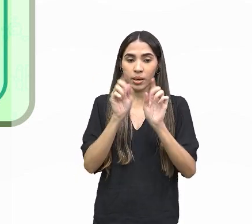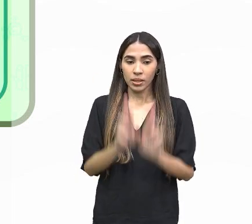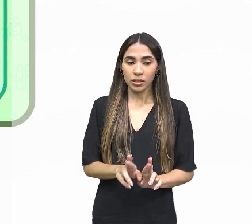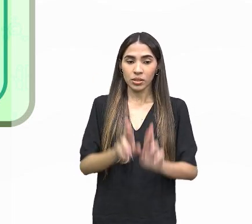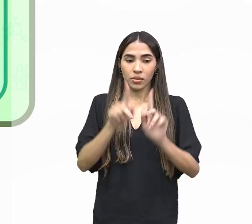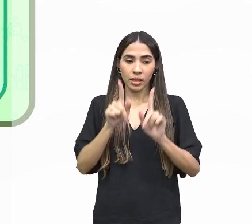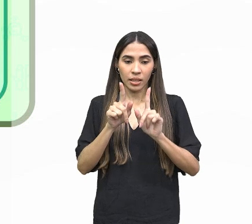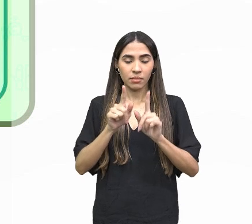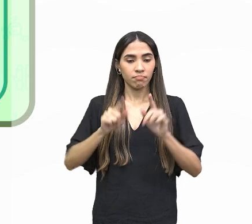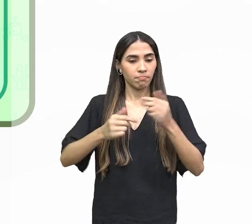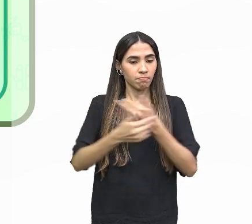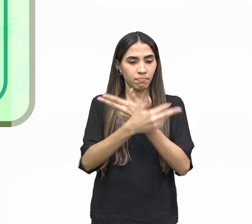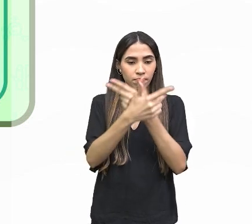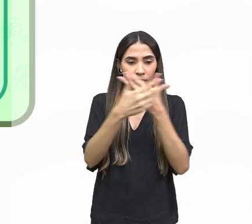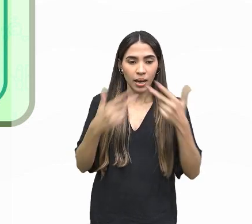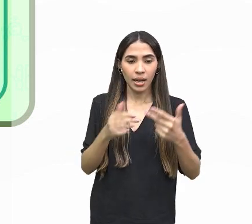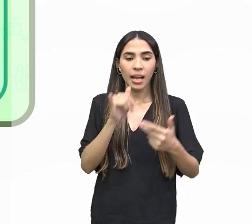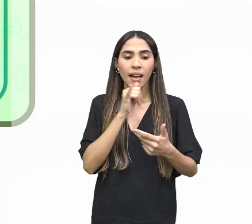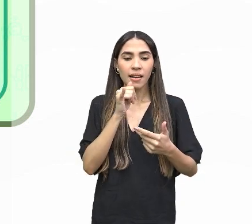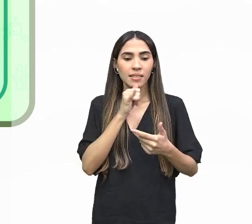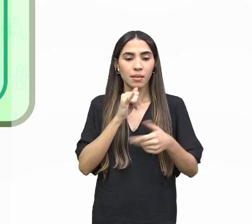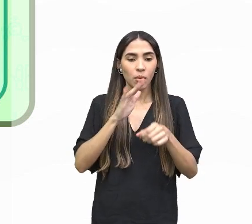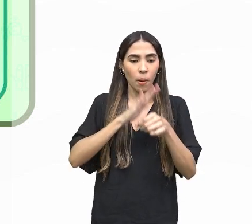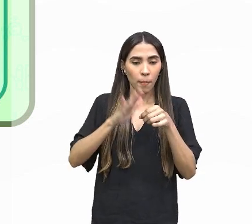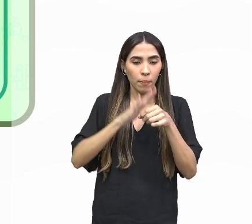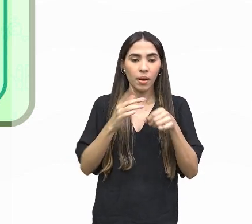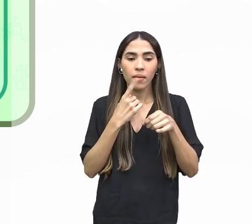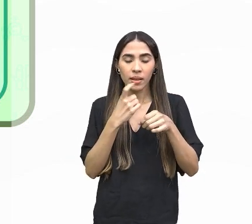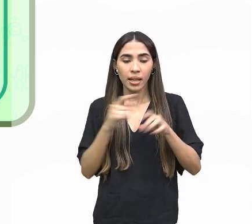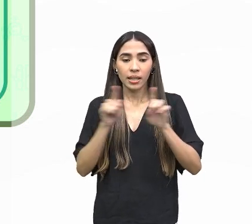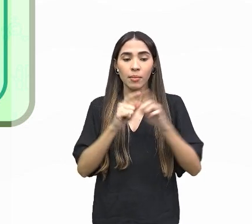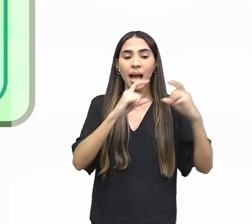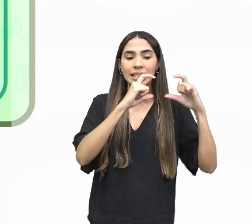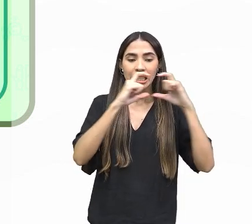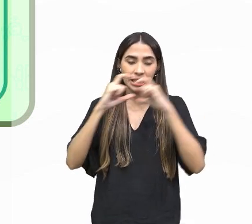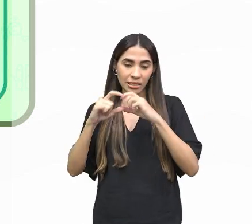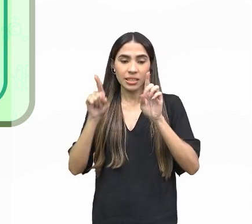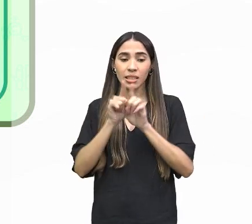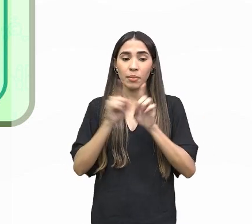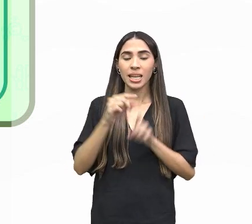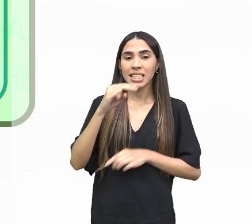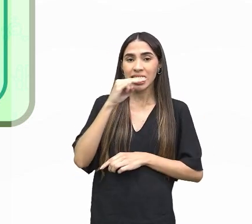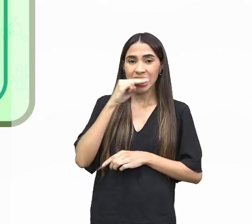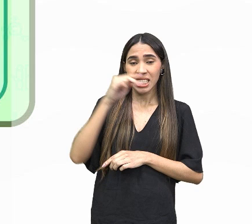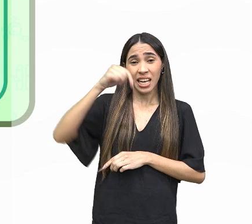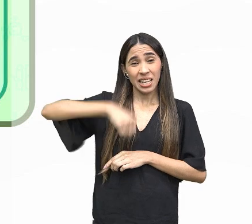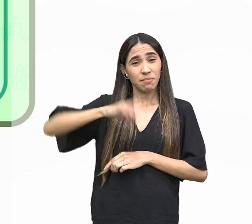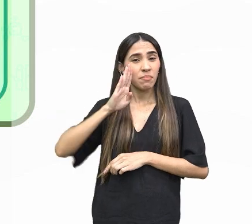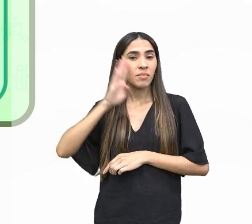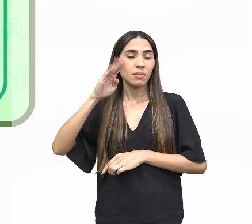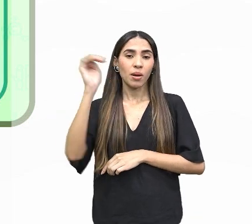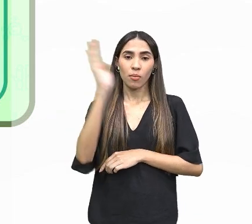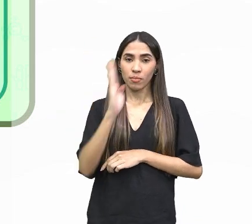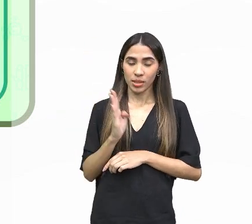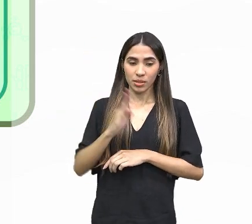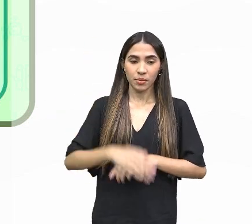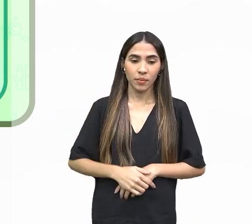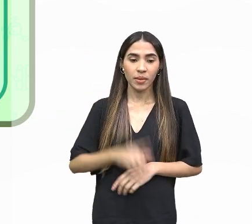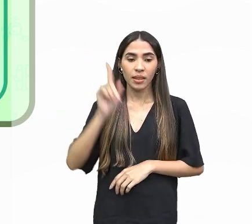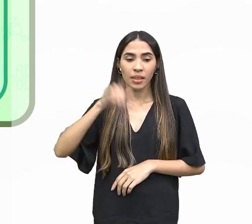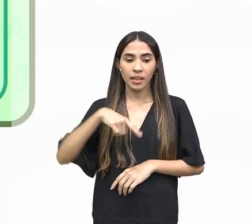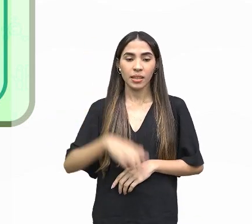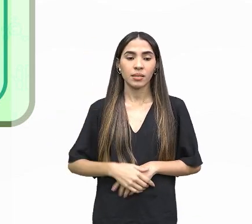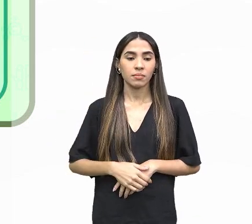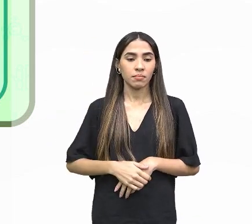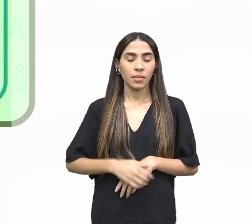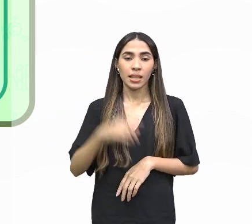fontes vegetais, tais como a beterraba, o milho, a cana-de-açúcar. A cana-de-açúcar é o principal elemento aqui no Brasil, tá certo? Esse é o elemento